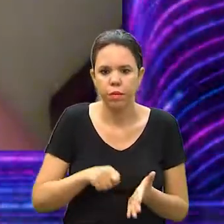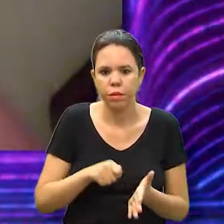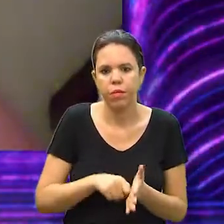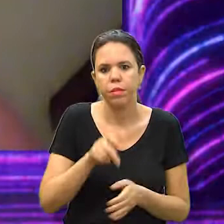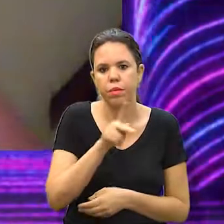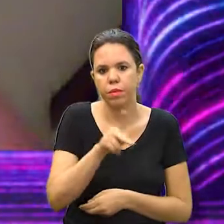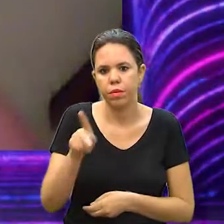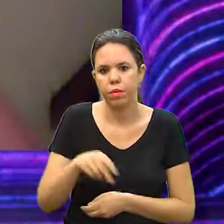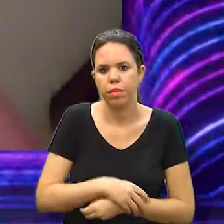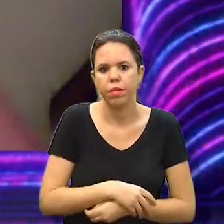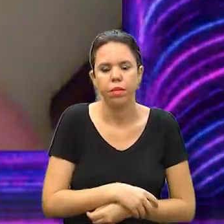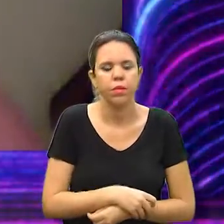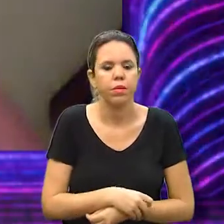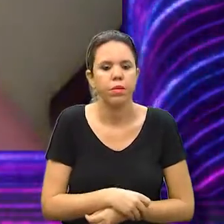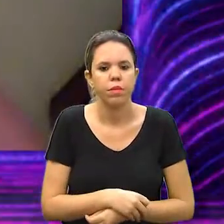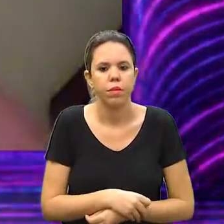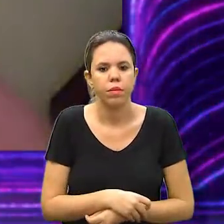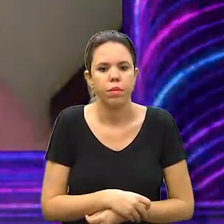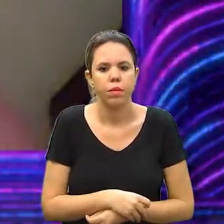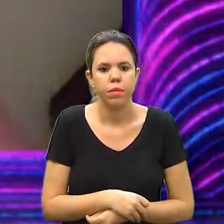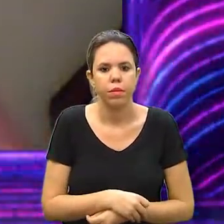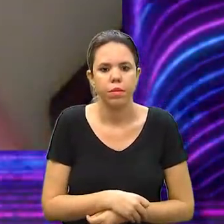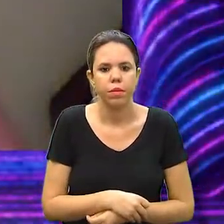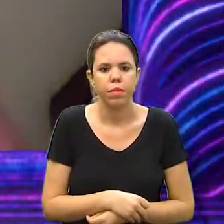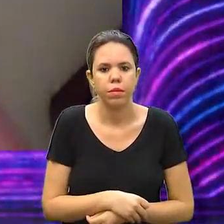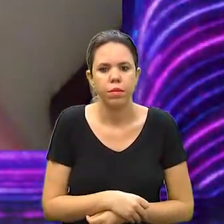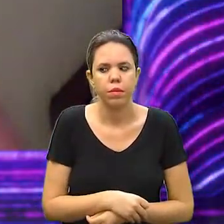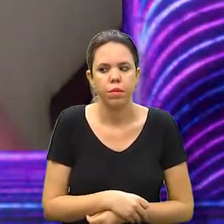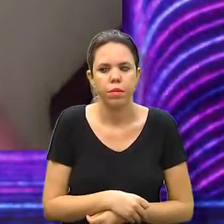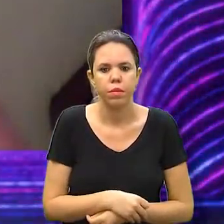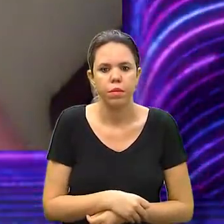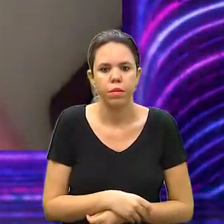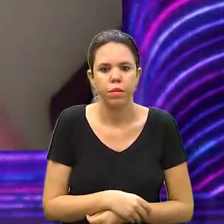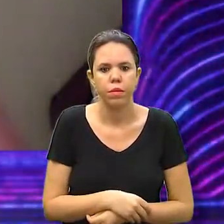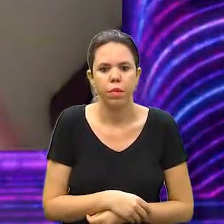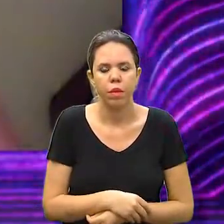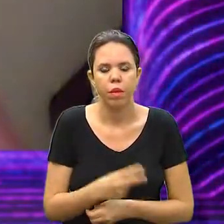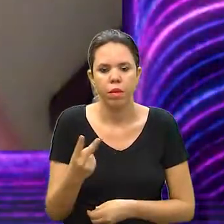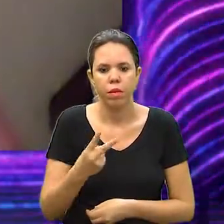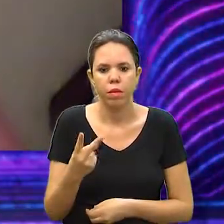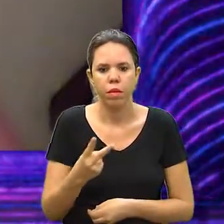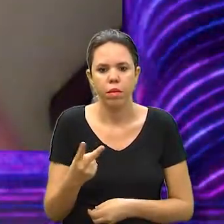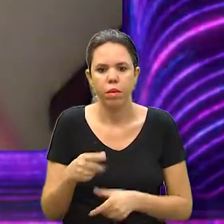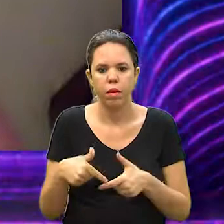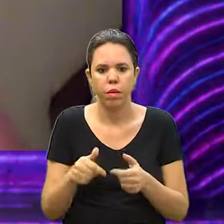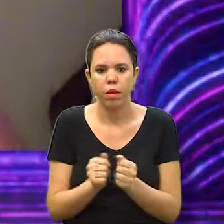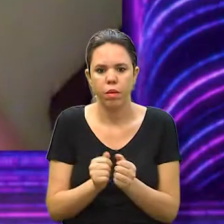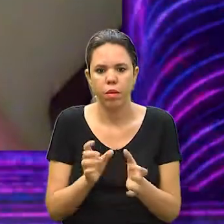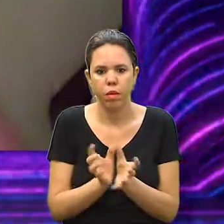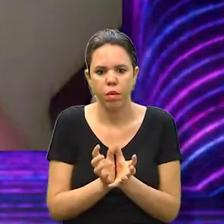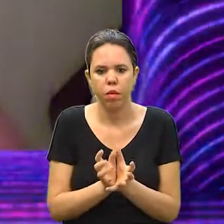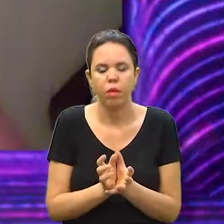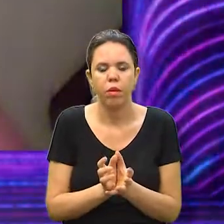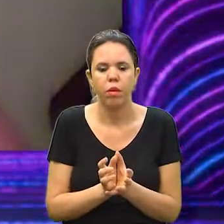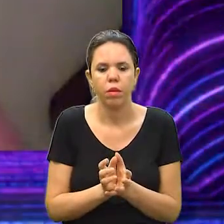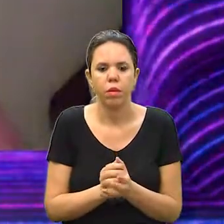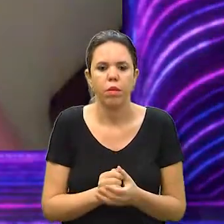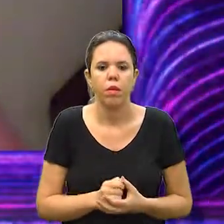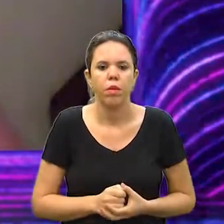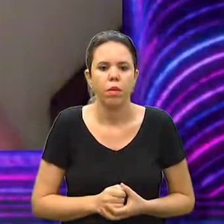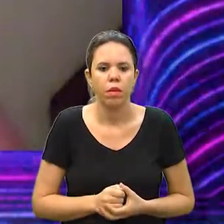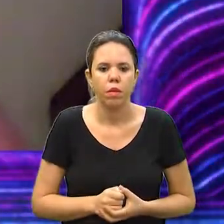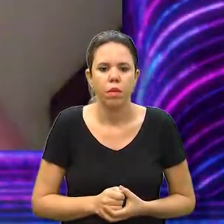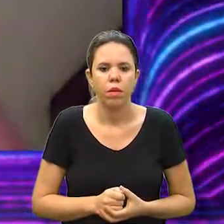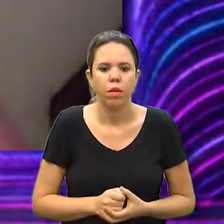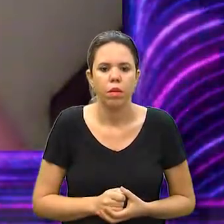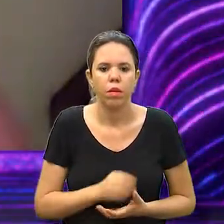professor Júlio também, os 2 estão trabalhando com uma equipe da UERJ, né? Então, quer dizer,